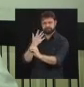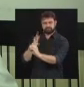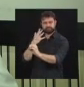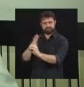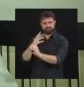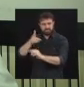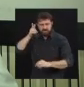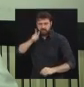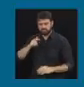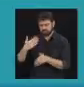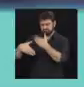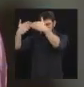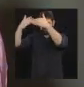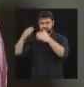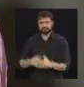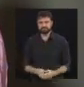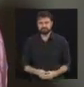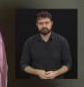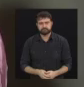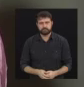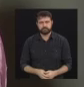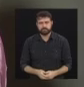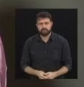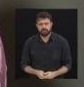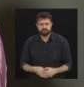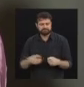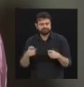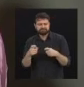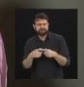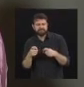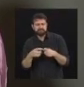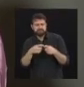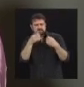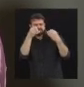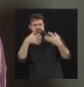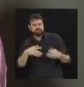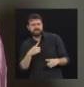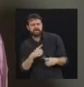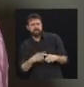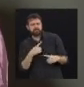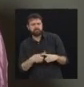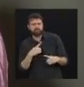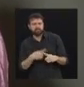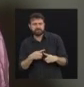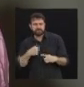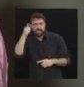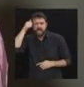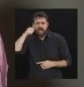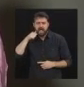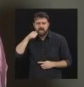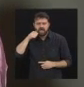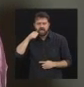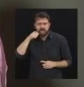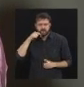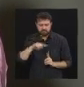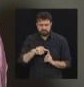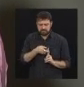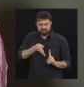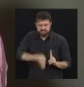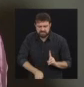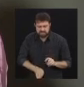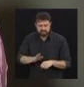parabéns por isso tudo que ela já conseguiu. Qual a causa que os médicos deram para que a Amanda